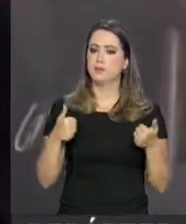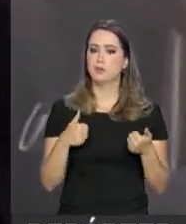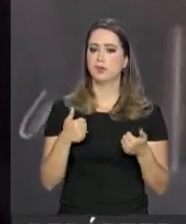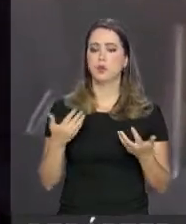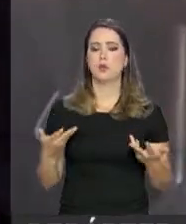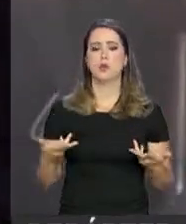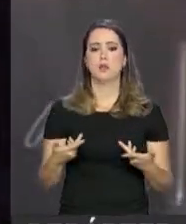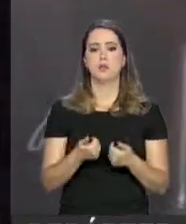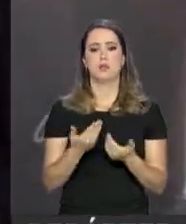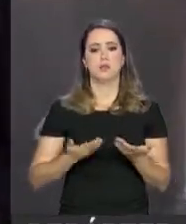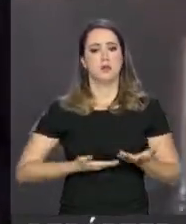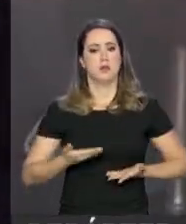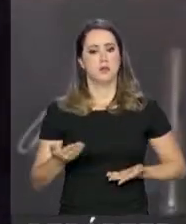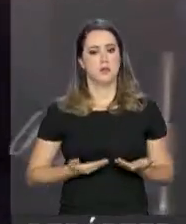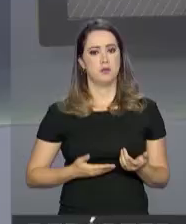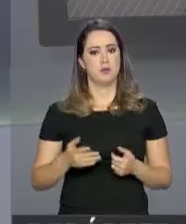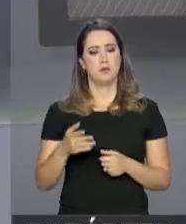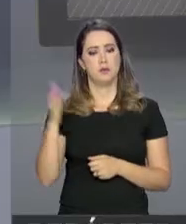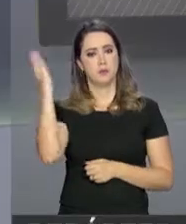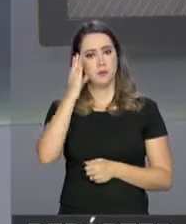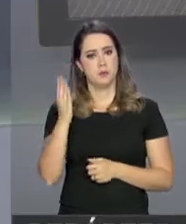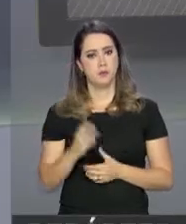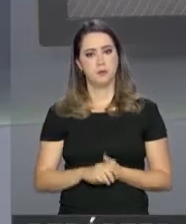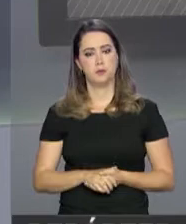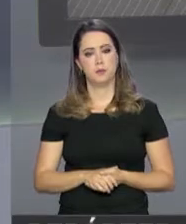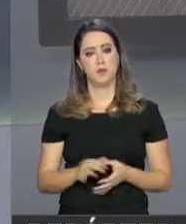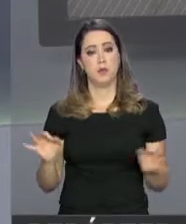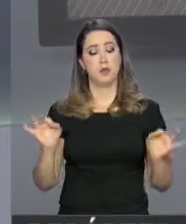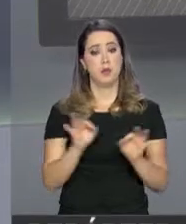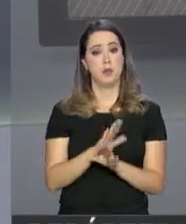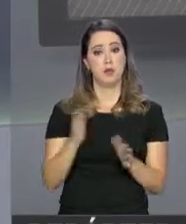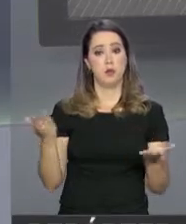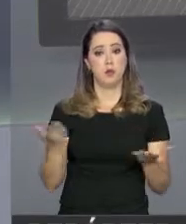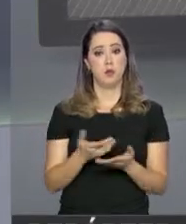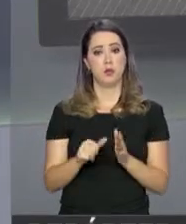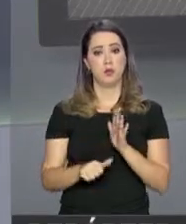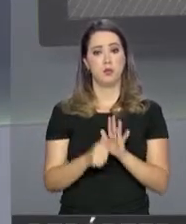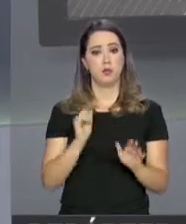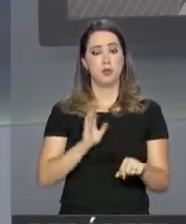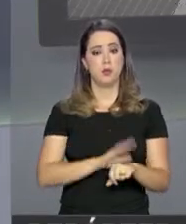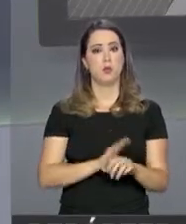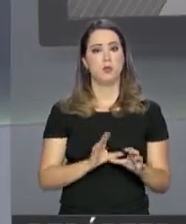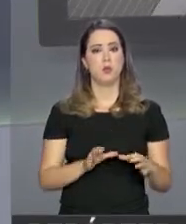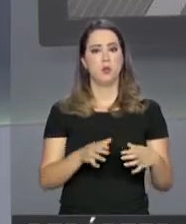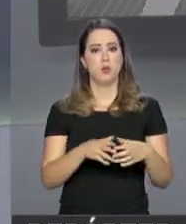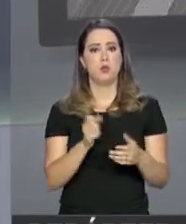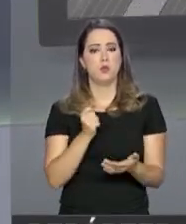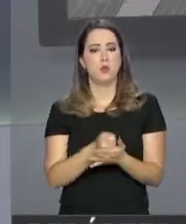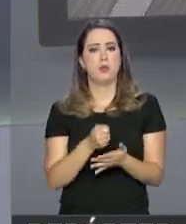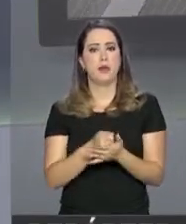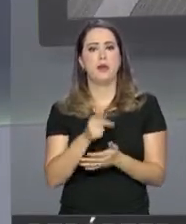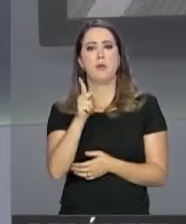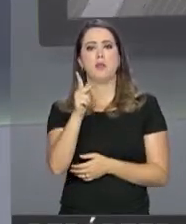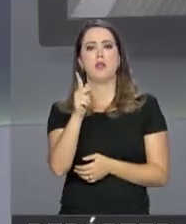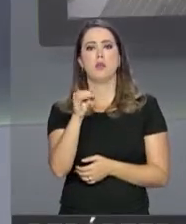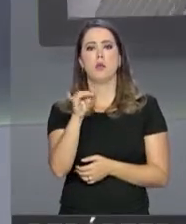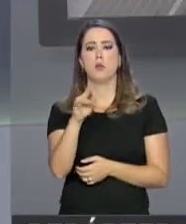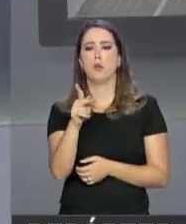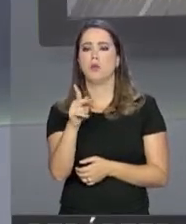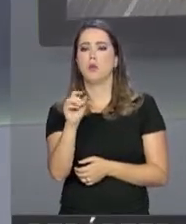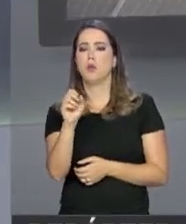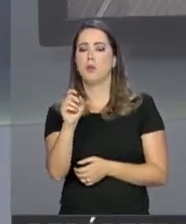da prestação de serviço no Brasil. Termina hoje a primeira fase de pagamentos do fundo PIS/PASEP. Quem